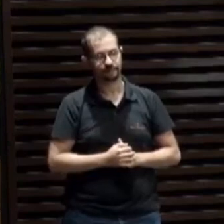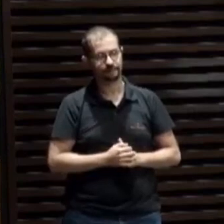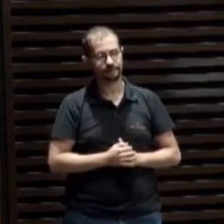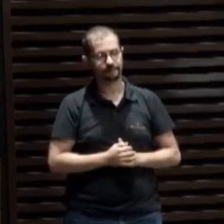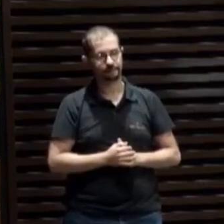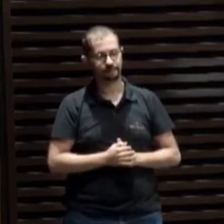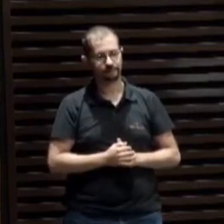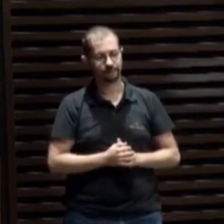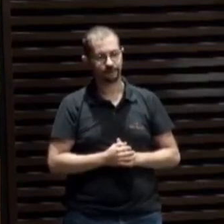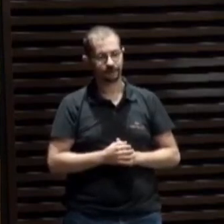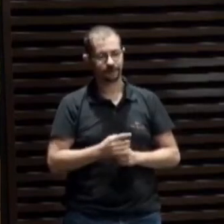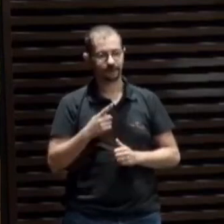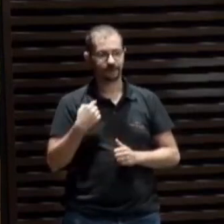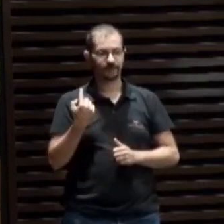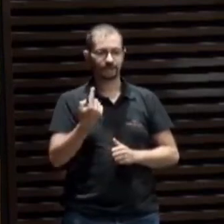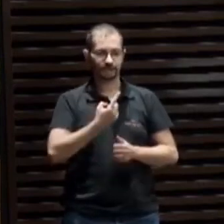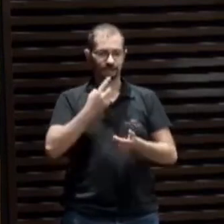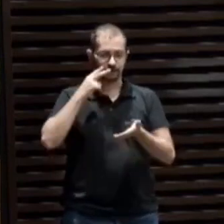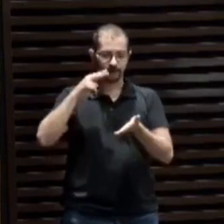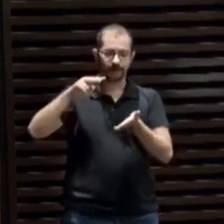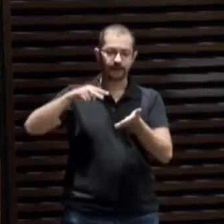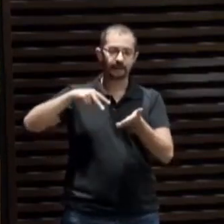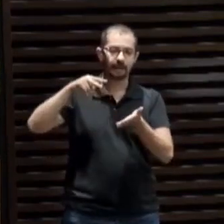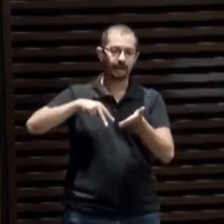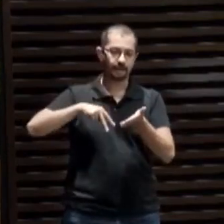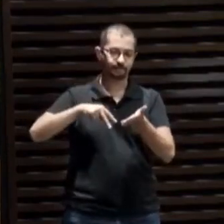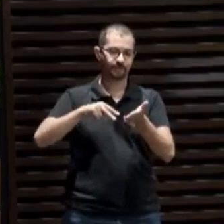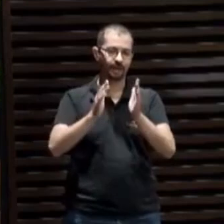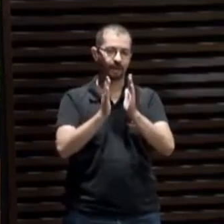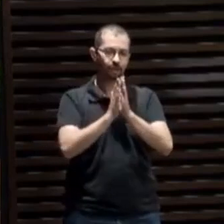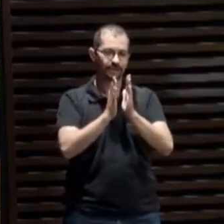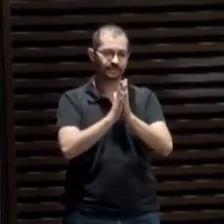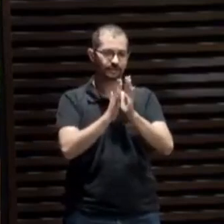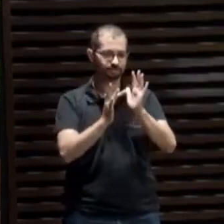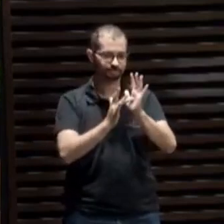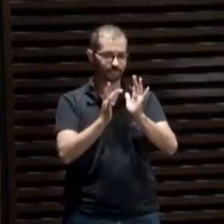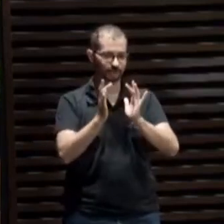nós vamos dar uma lida nessa oração de Jesus.